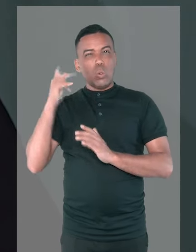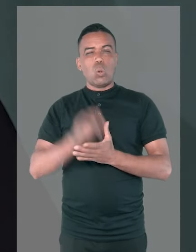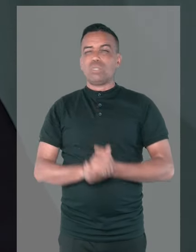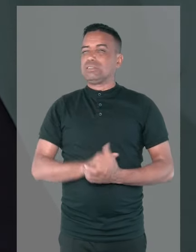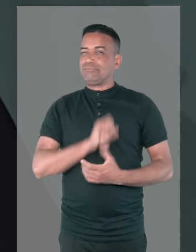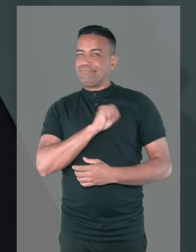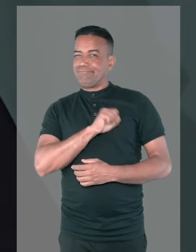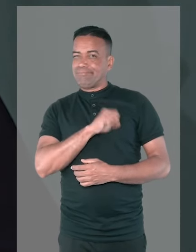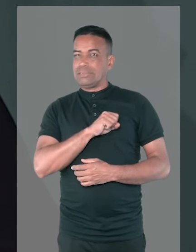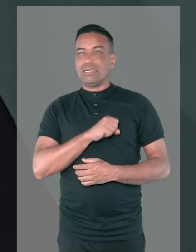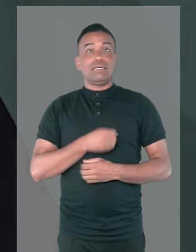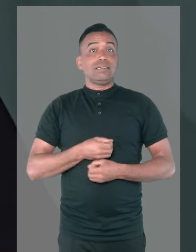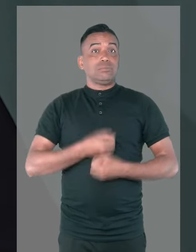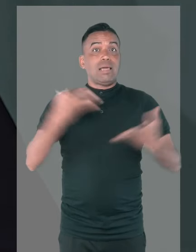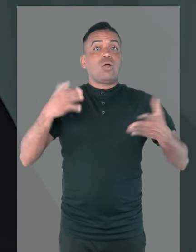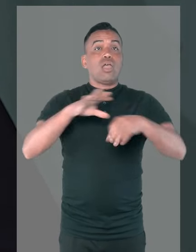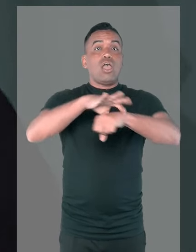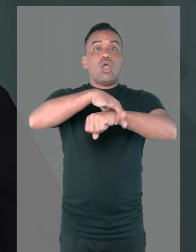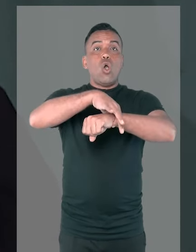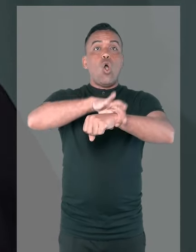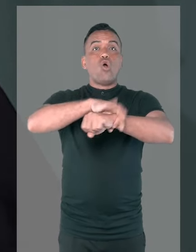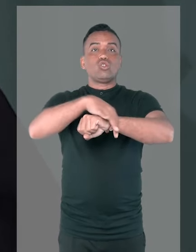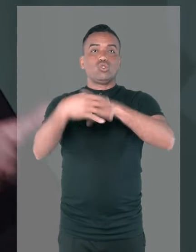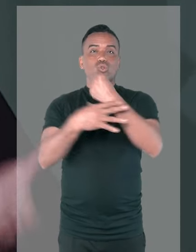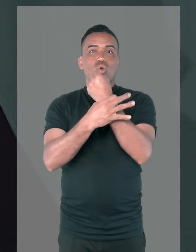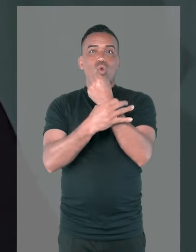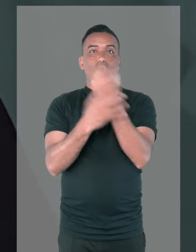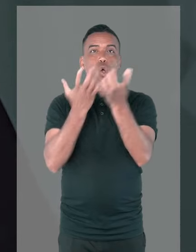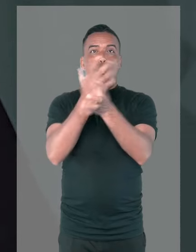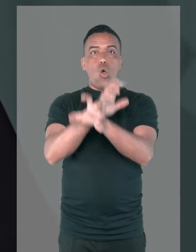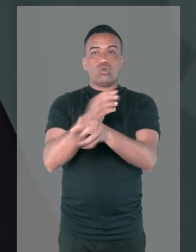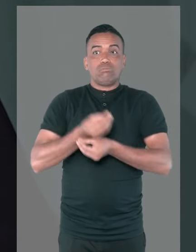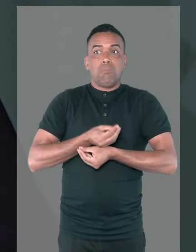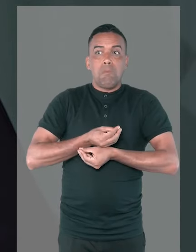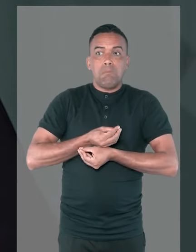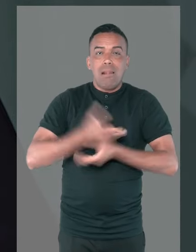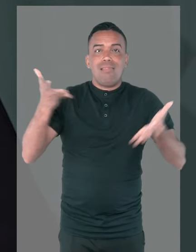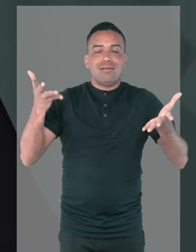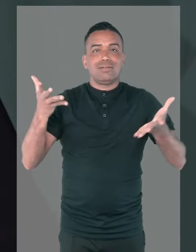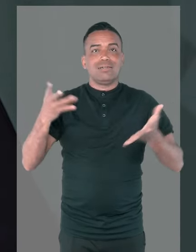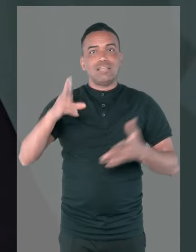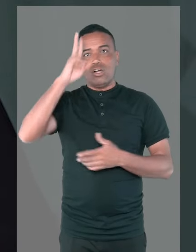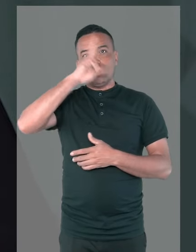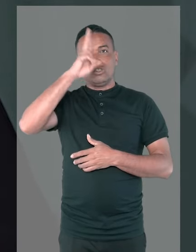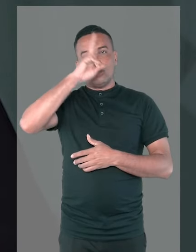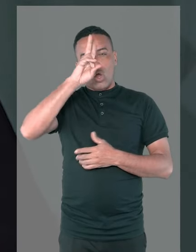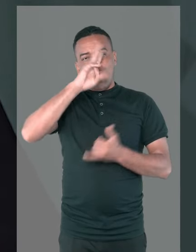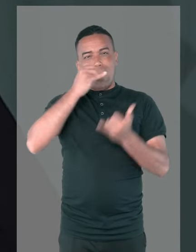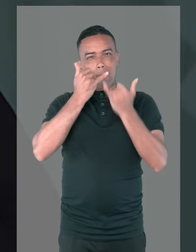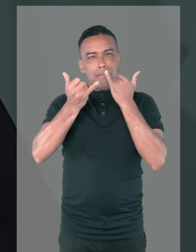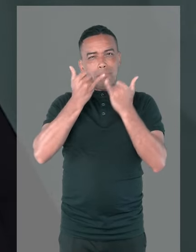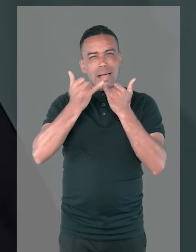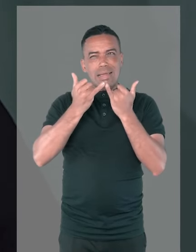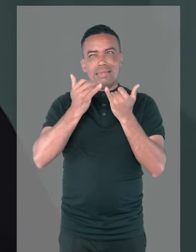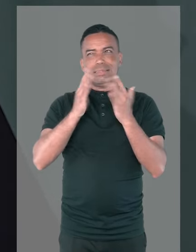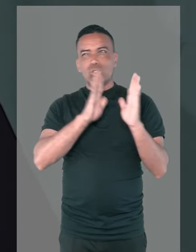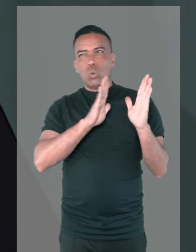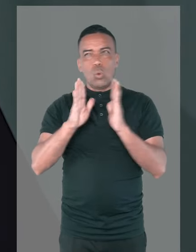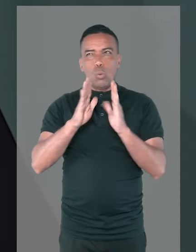estão à espera da distribuição de ossos, porque a história se passa muito provavelmente no comecinho